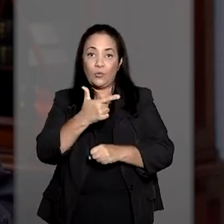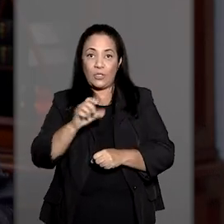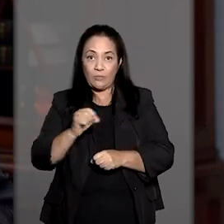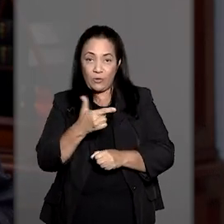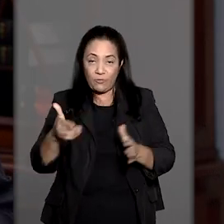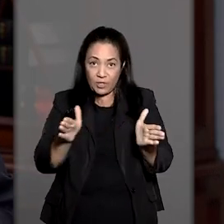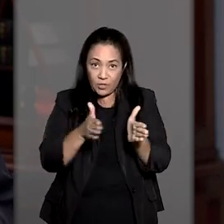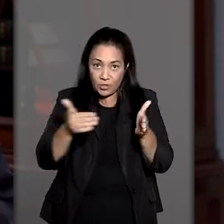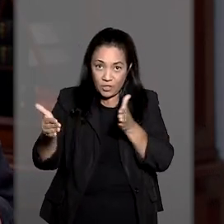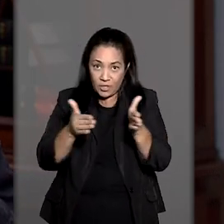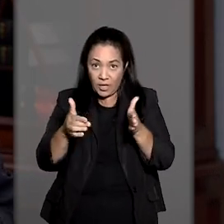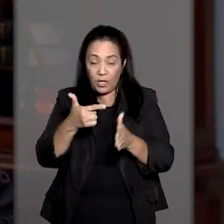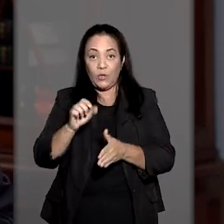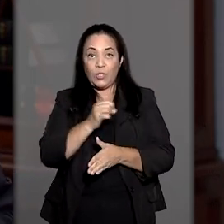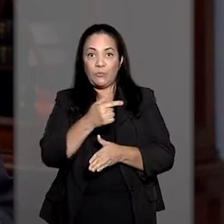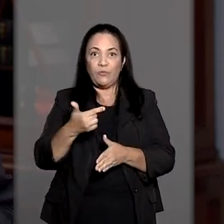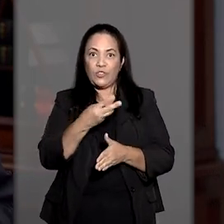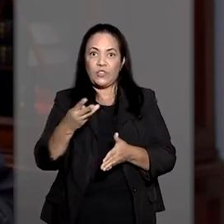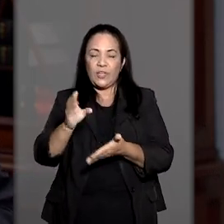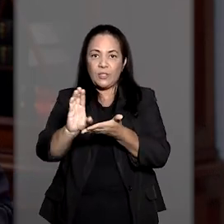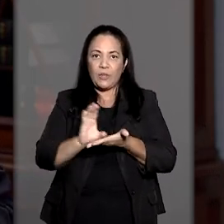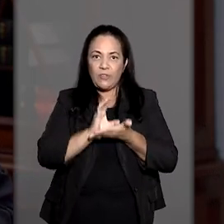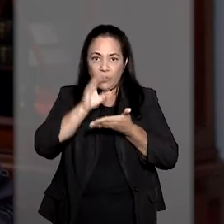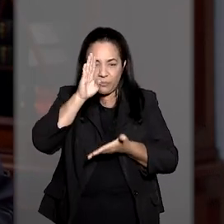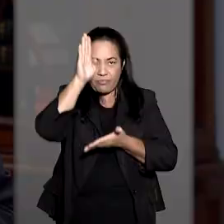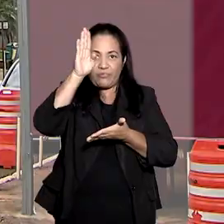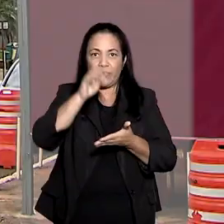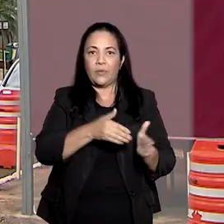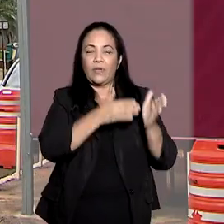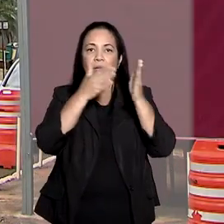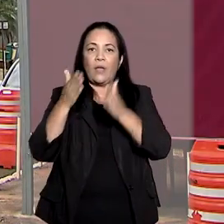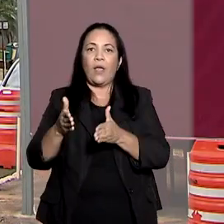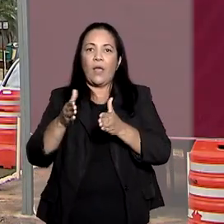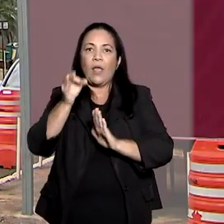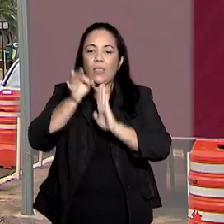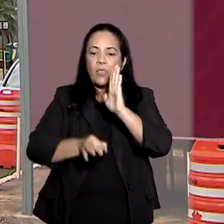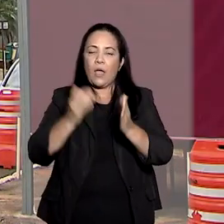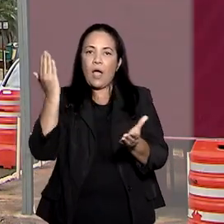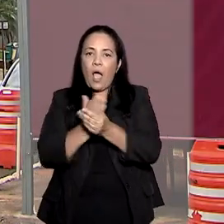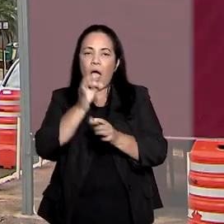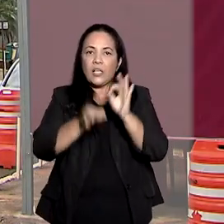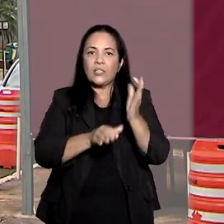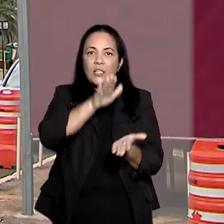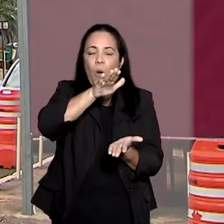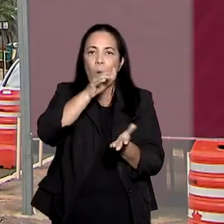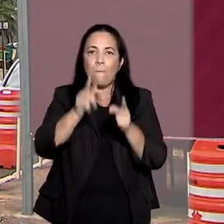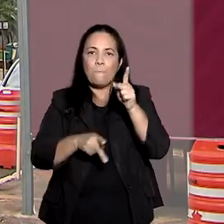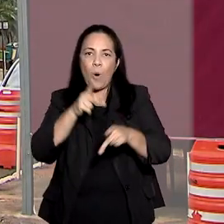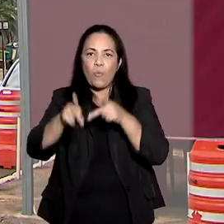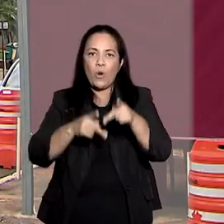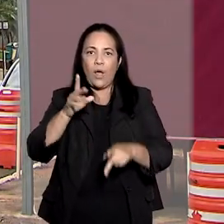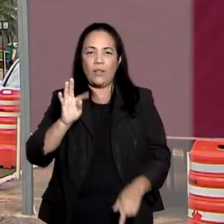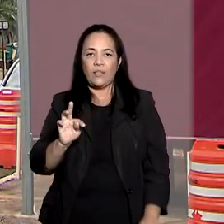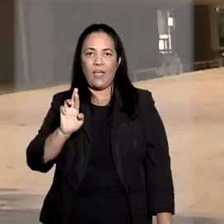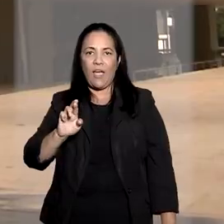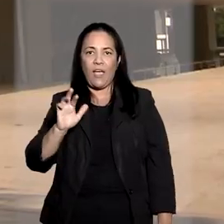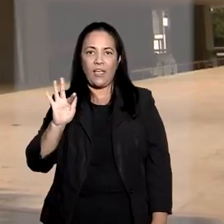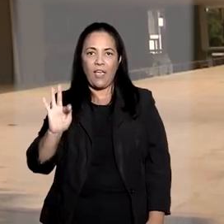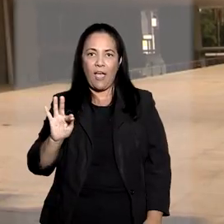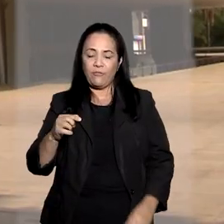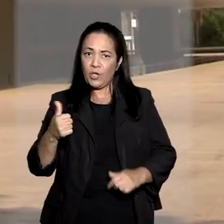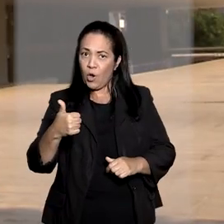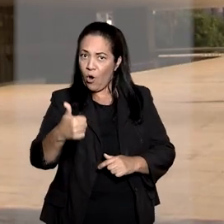2020/2023 Como investimento prioritário após o ajuizamento de uma ação popular o